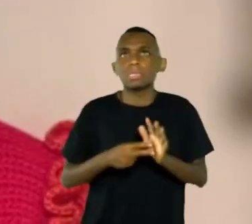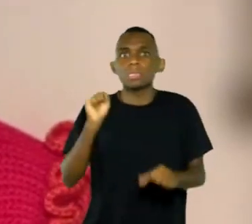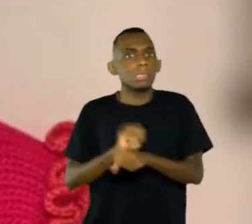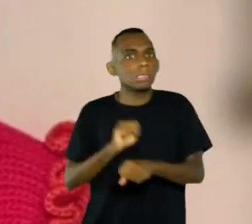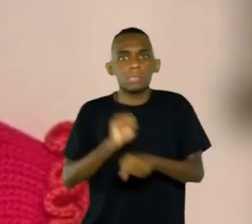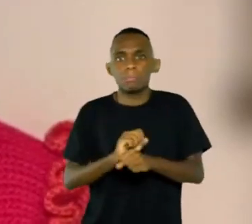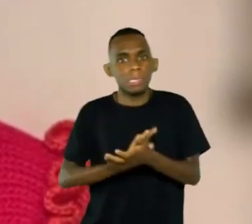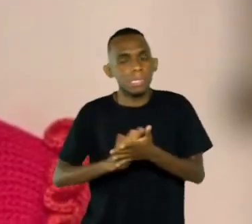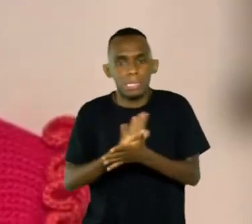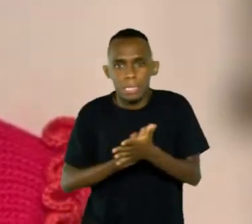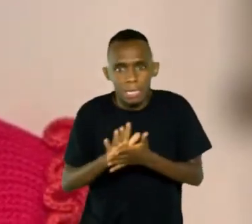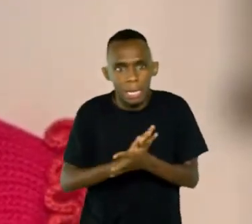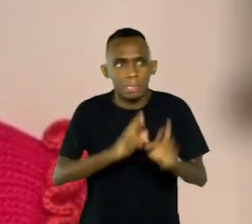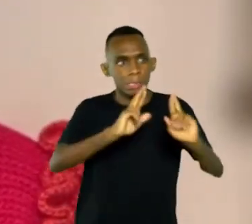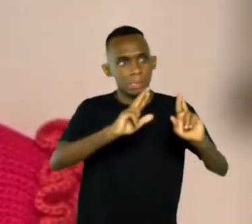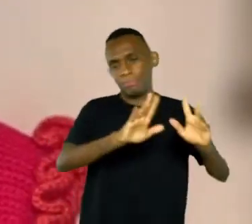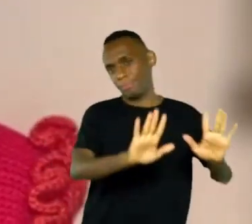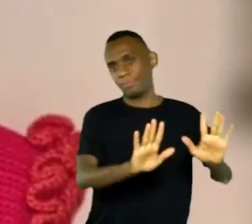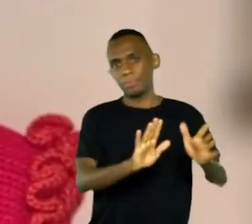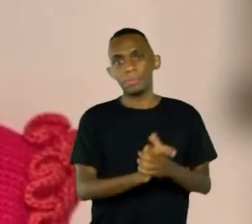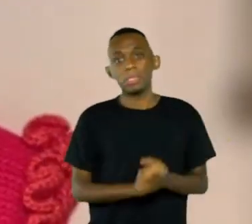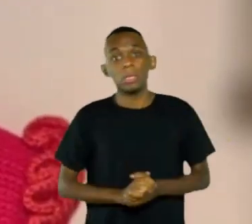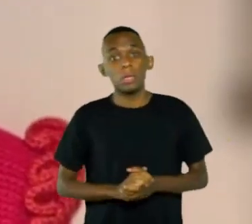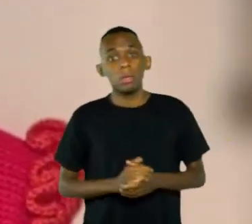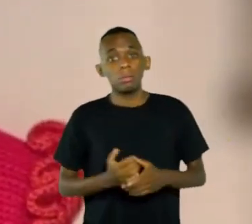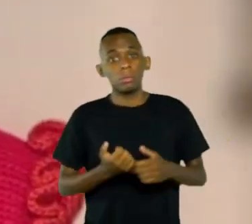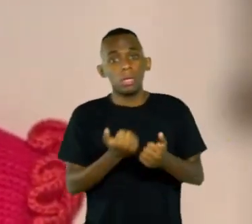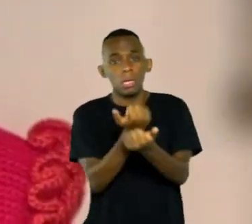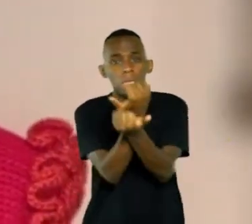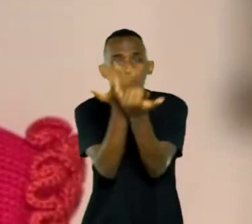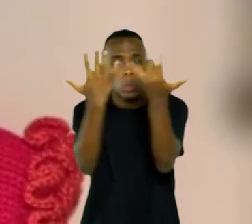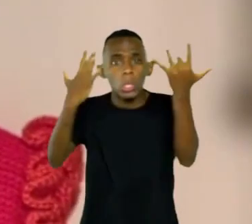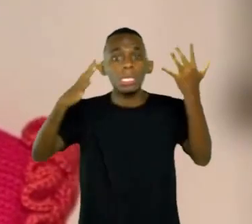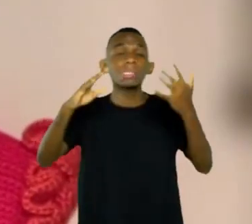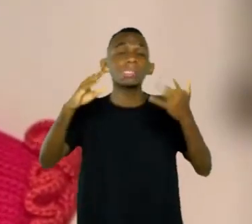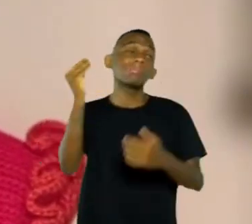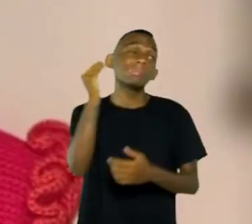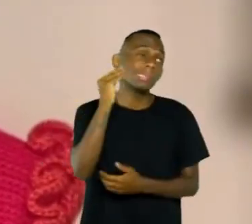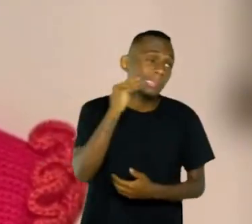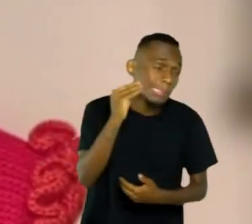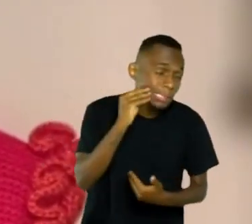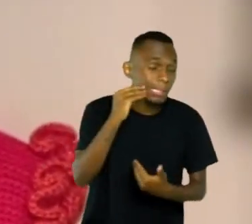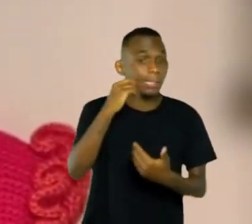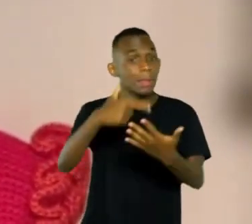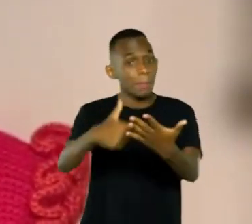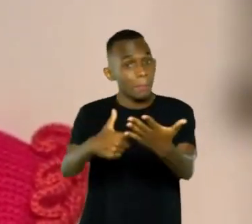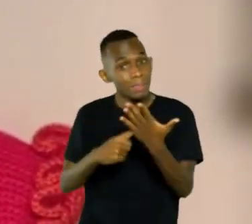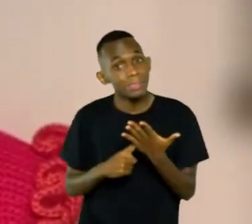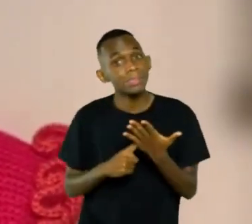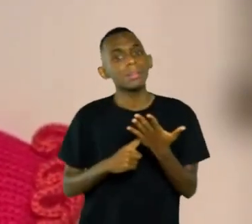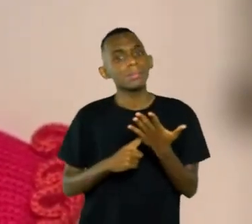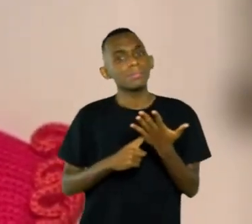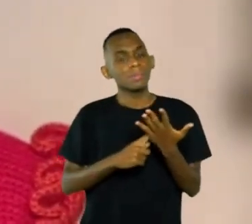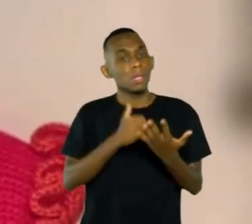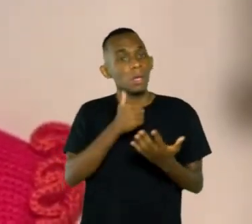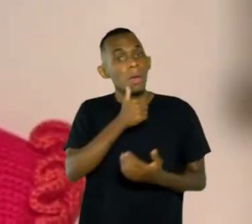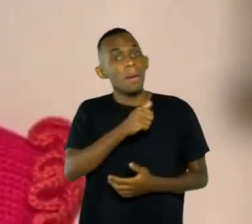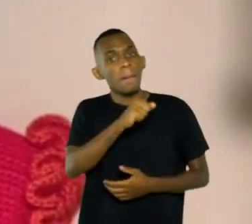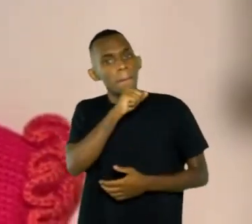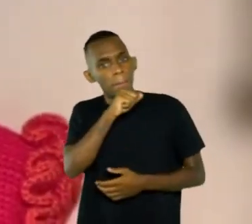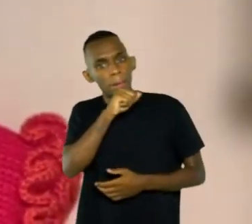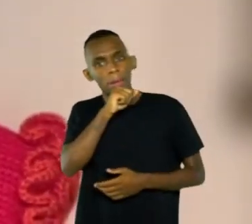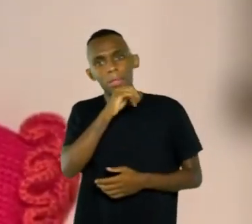de expectativas. A natureza tenta nos dar esse recado com a lógica da maternidade. Quando uma mulher quer muito